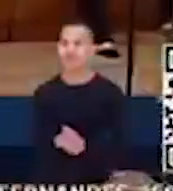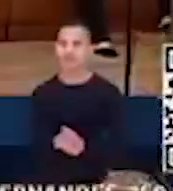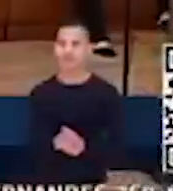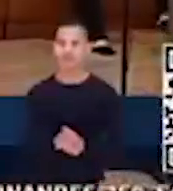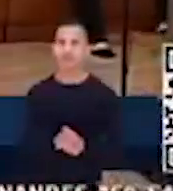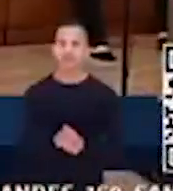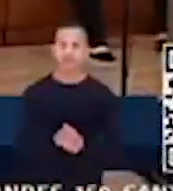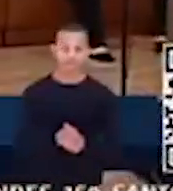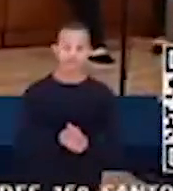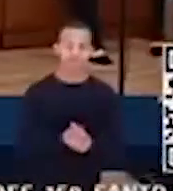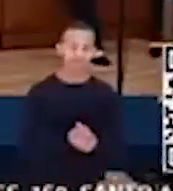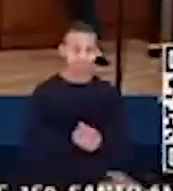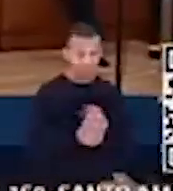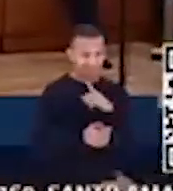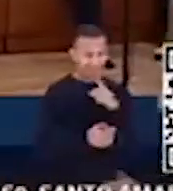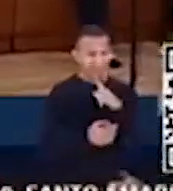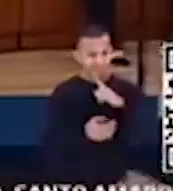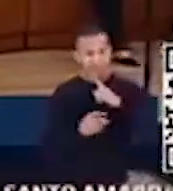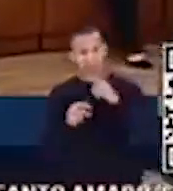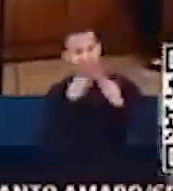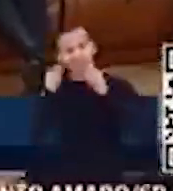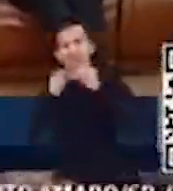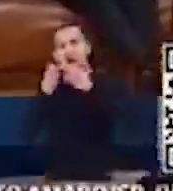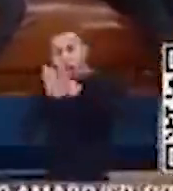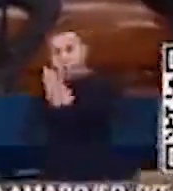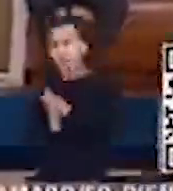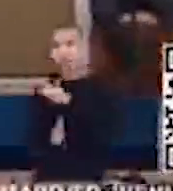que drogas matam.